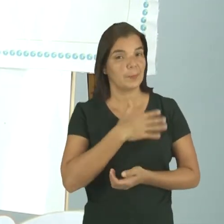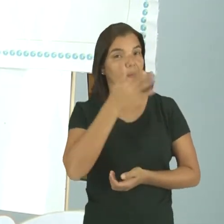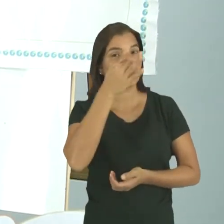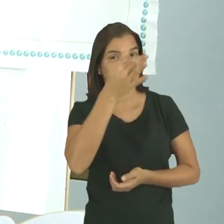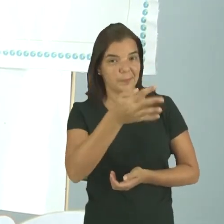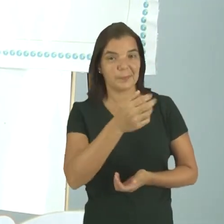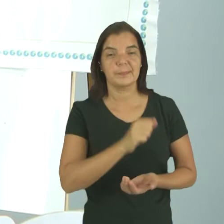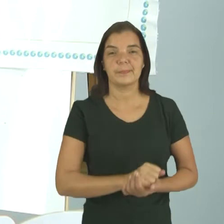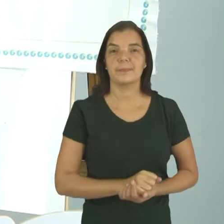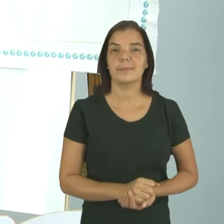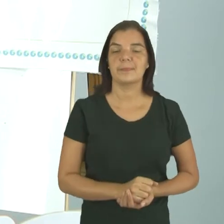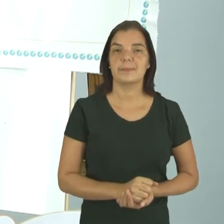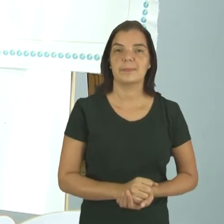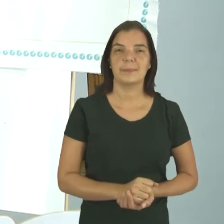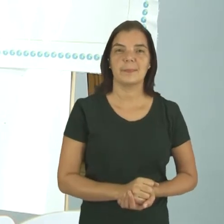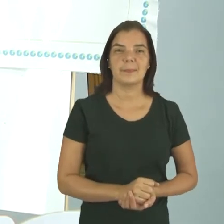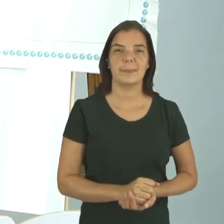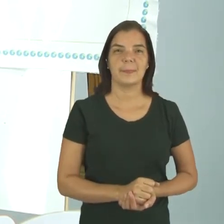futuro.